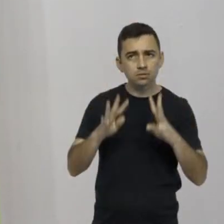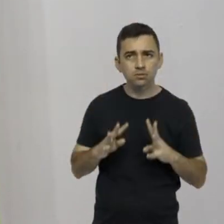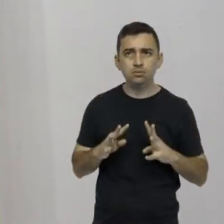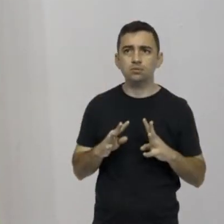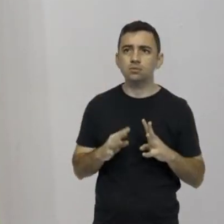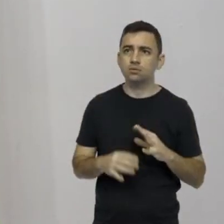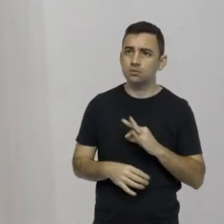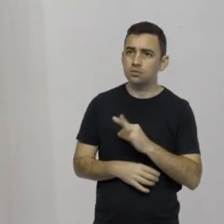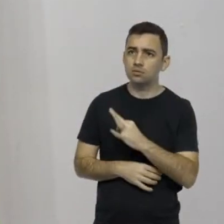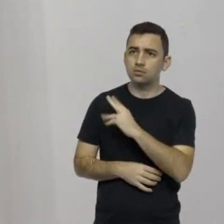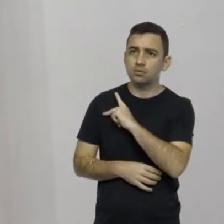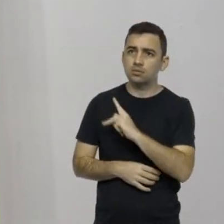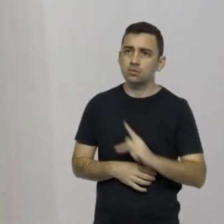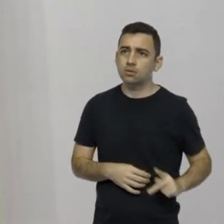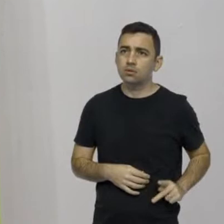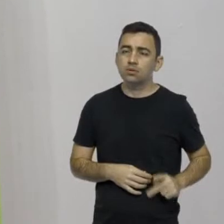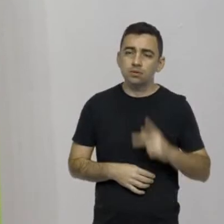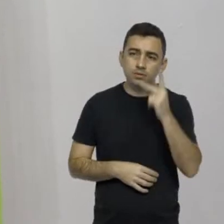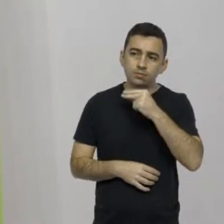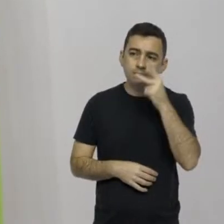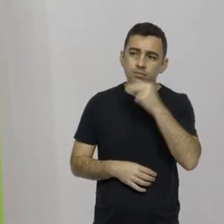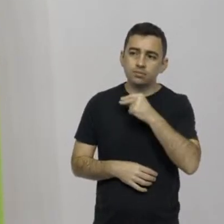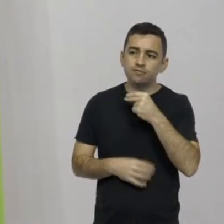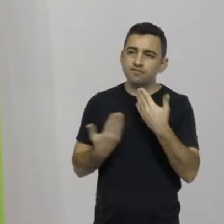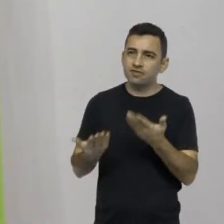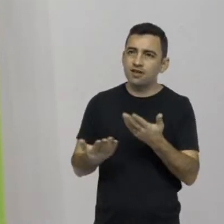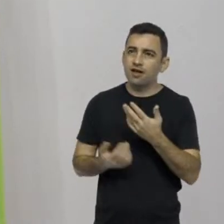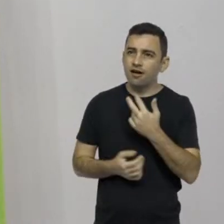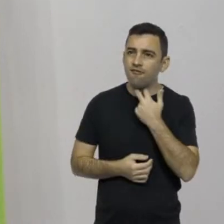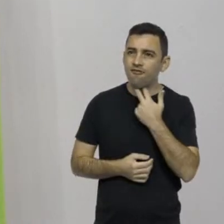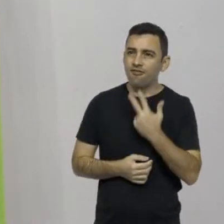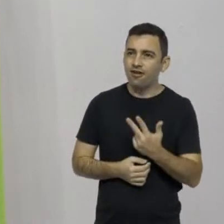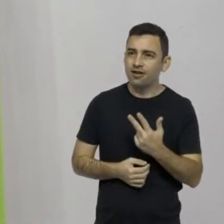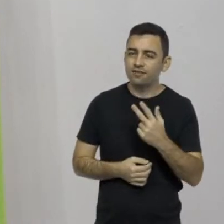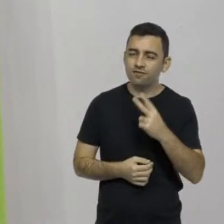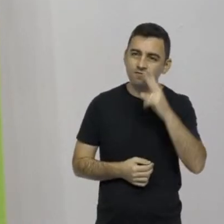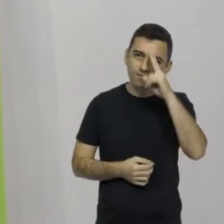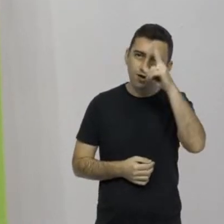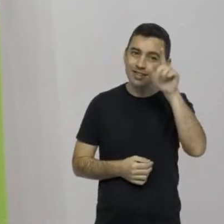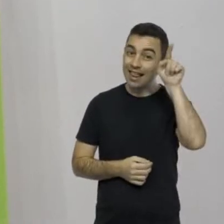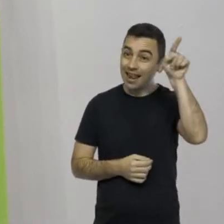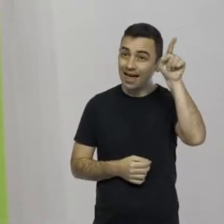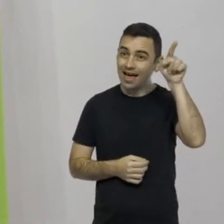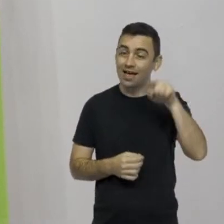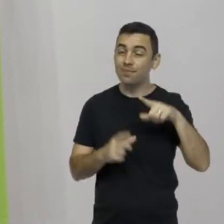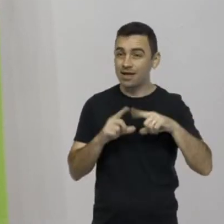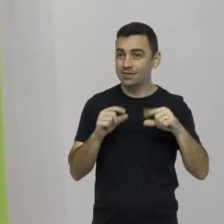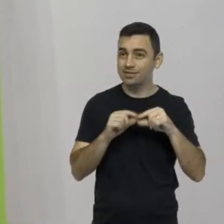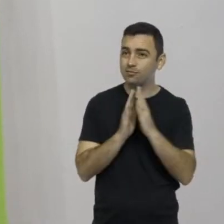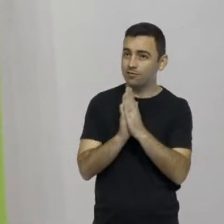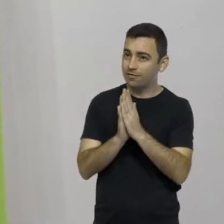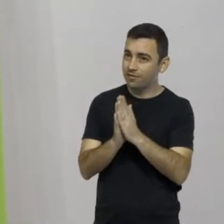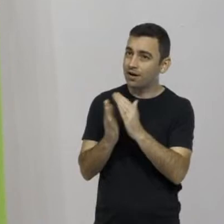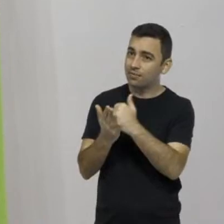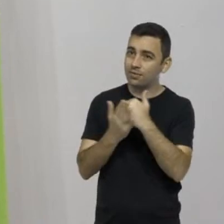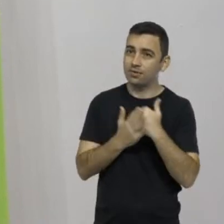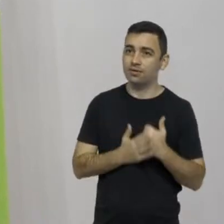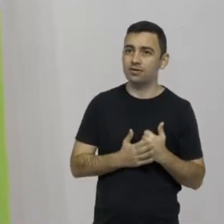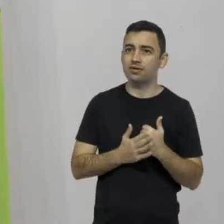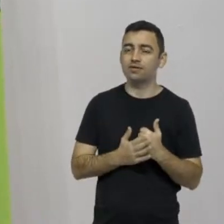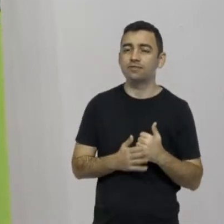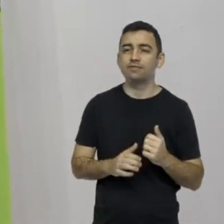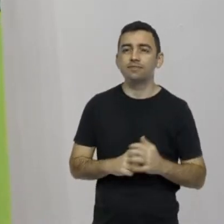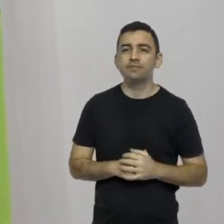presidente Kennedy, Vossa Excelência, que tem uma voz forte também em Brasília, nos ajude para que essa realidade possa